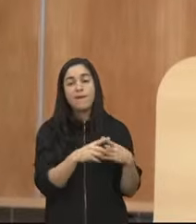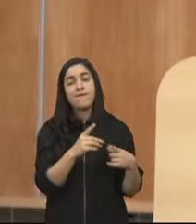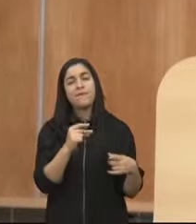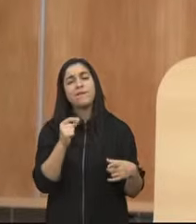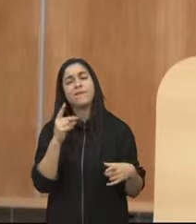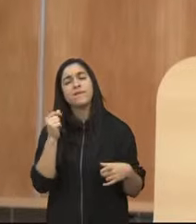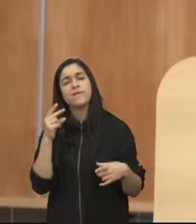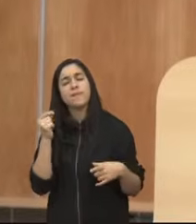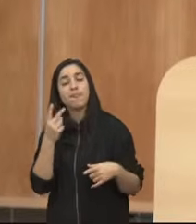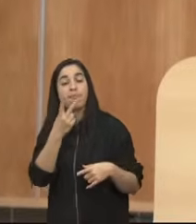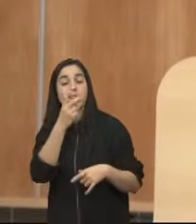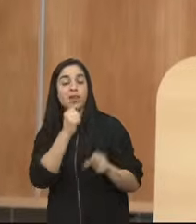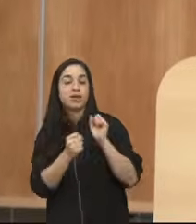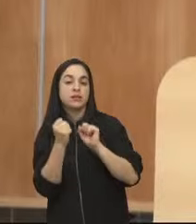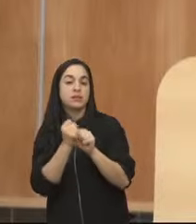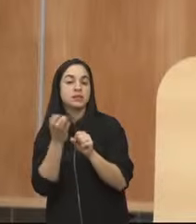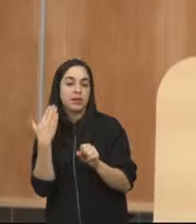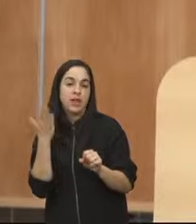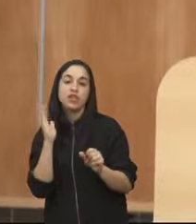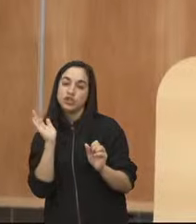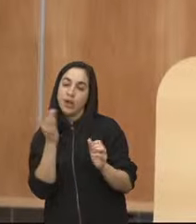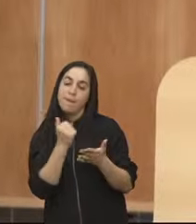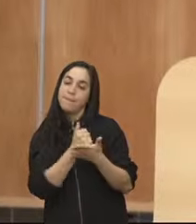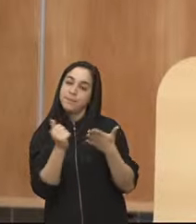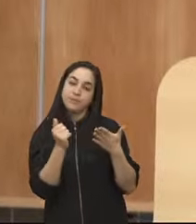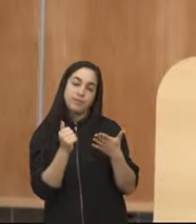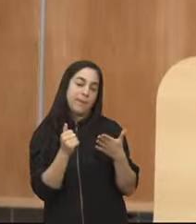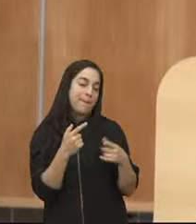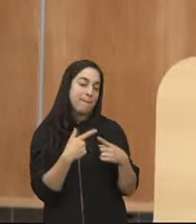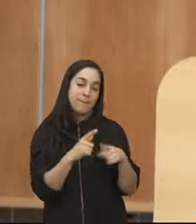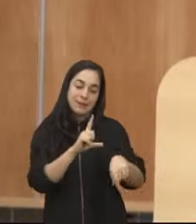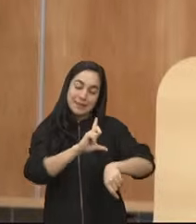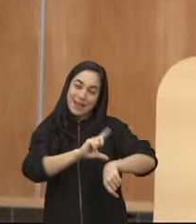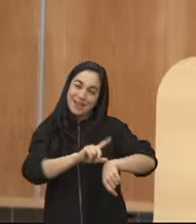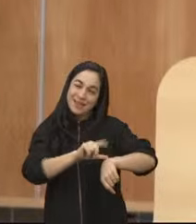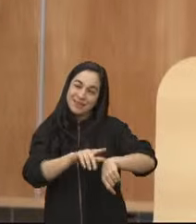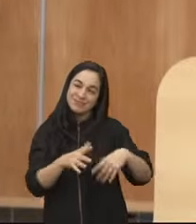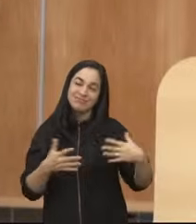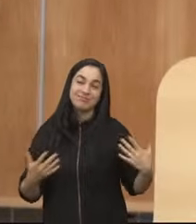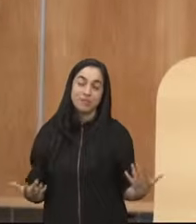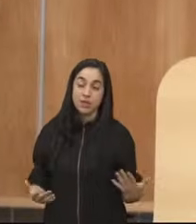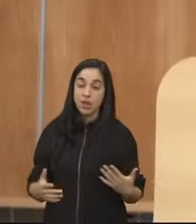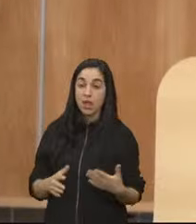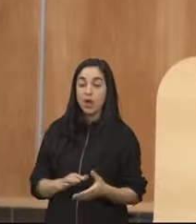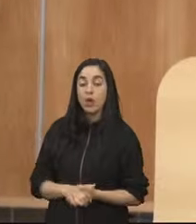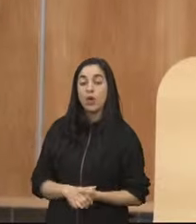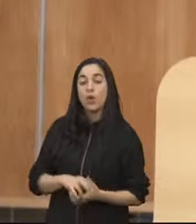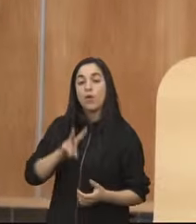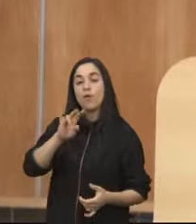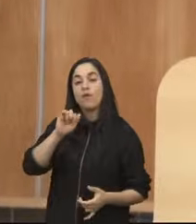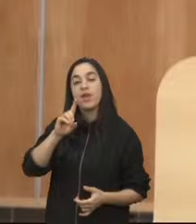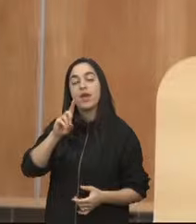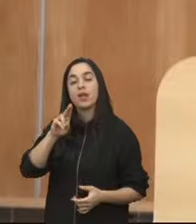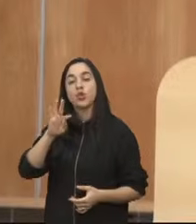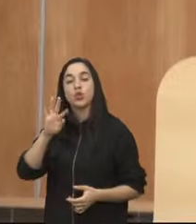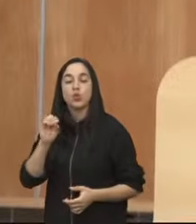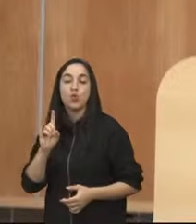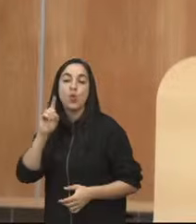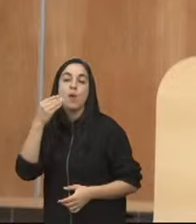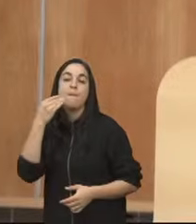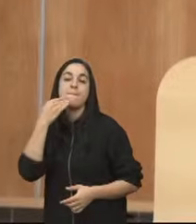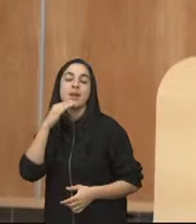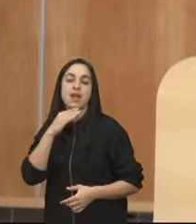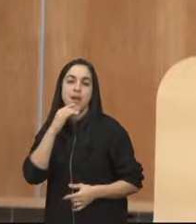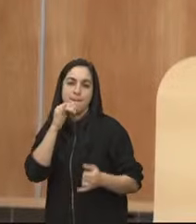entregue há mais de 2 anos, até hoje não foi entregue para a população. O viaduto, que era para custar 1,5 milhão, terminou custando